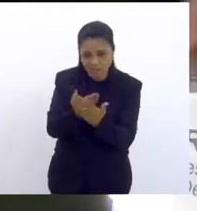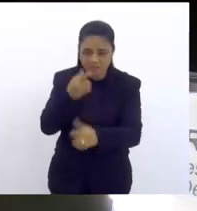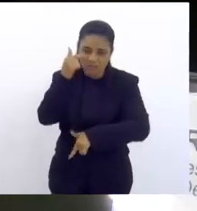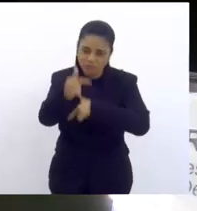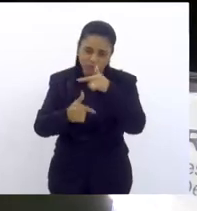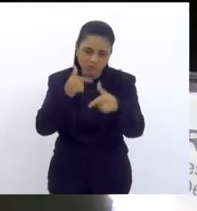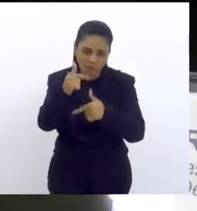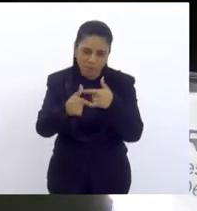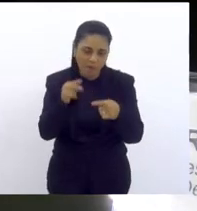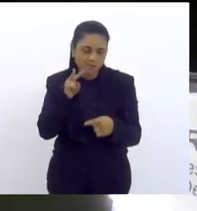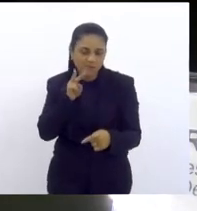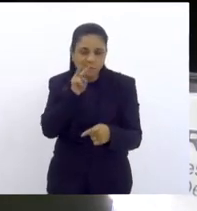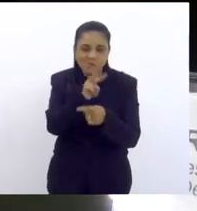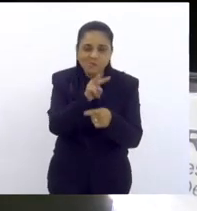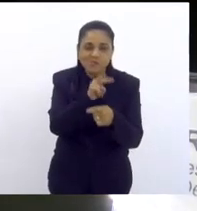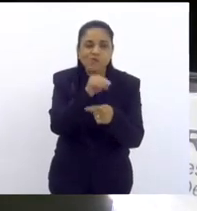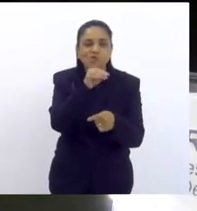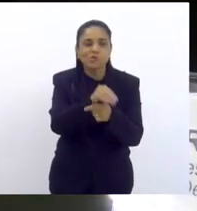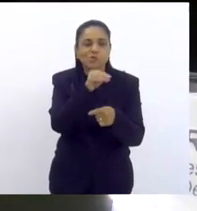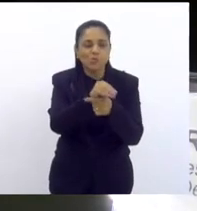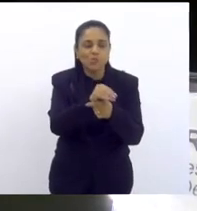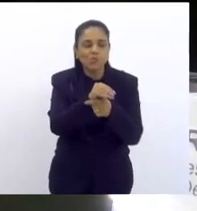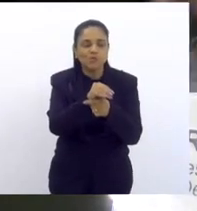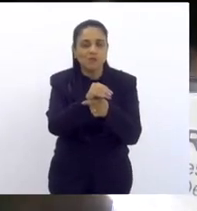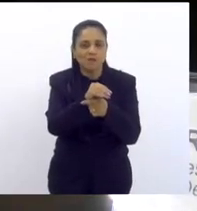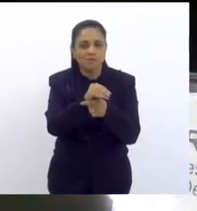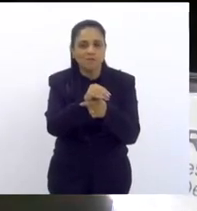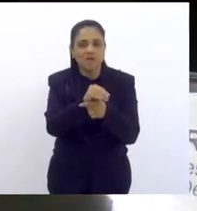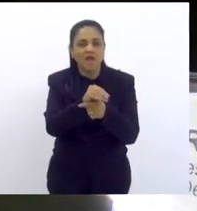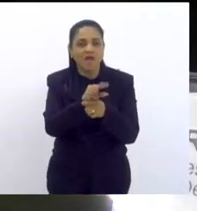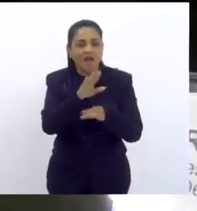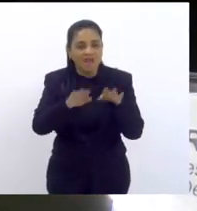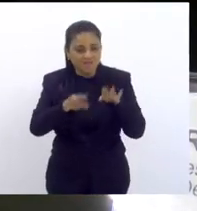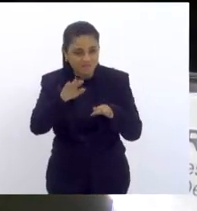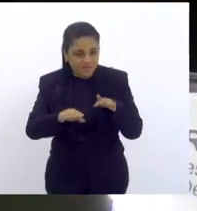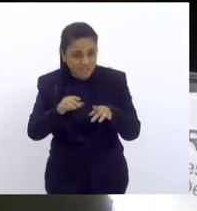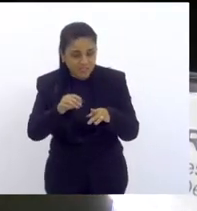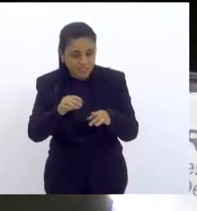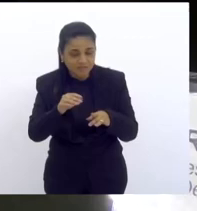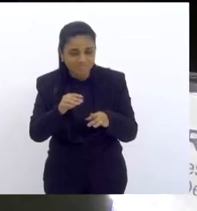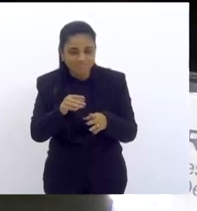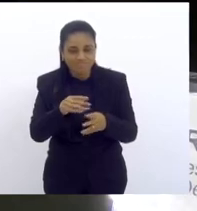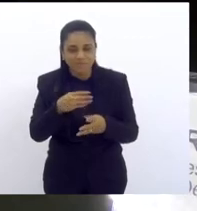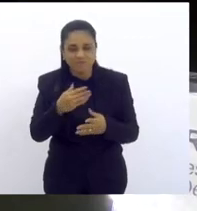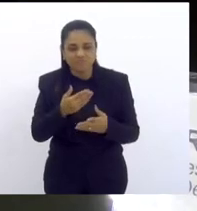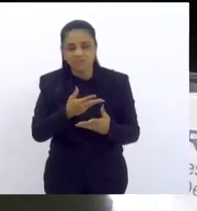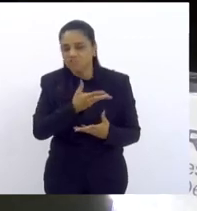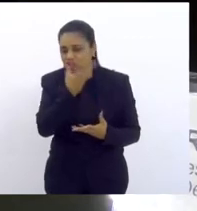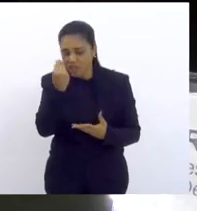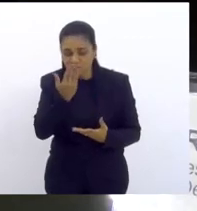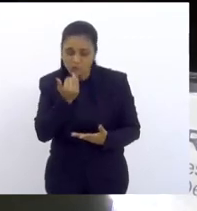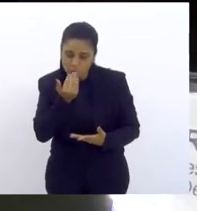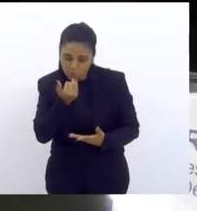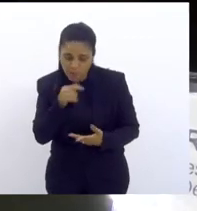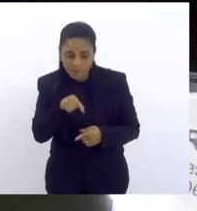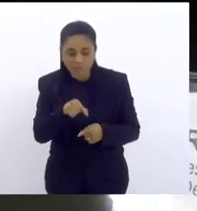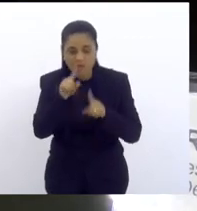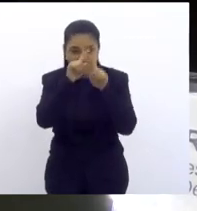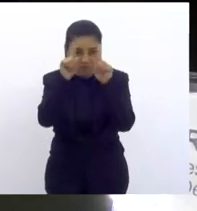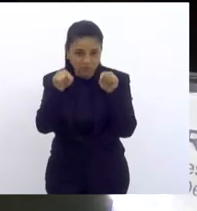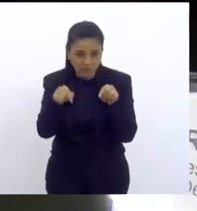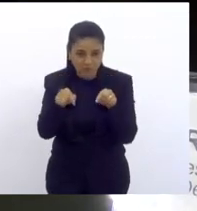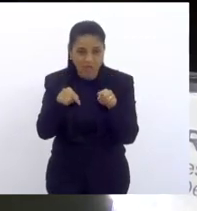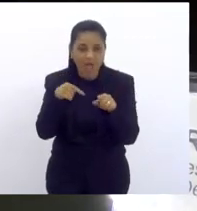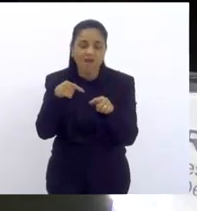protetores Independentes que muitos deixam de comer para dar alimento para os seus animais nossos funcionários que estão aqui